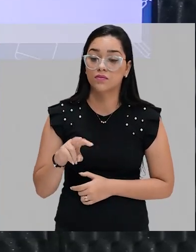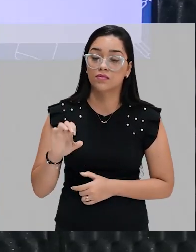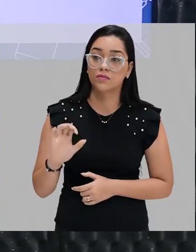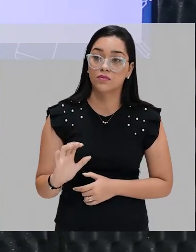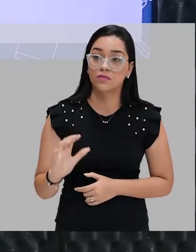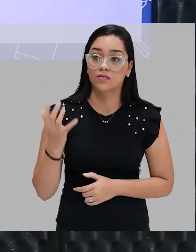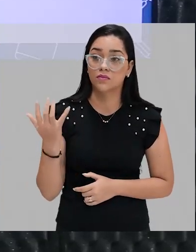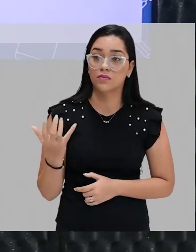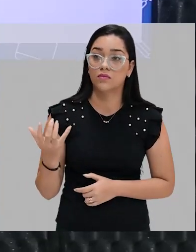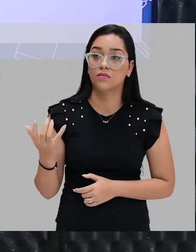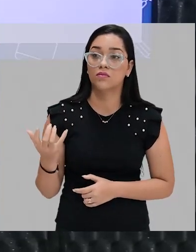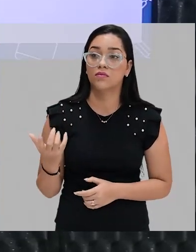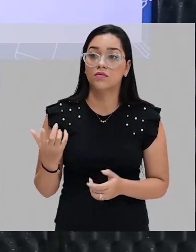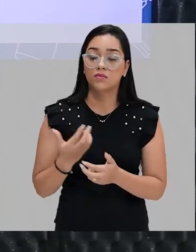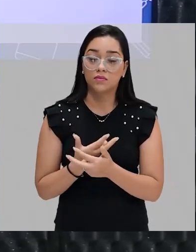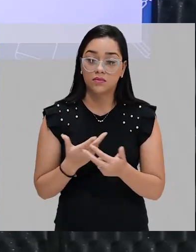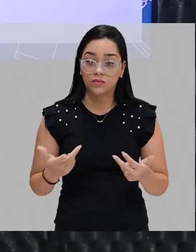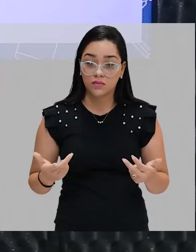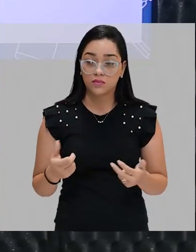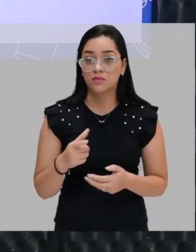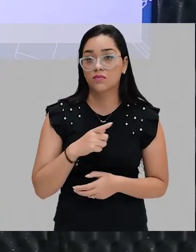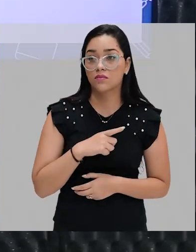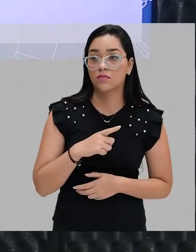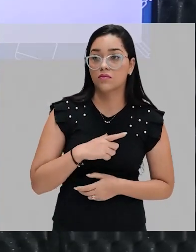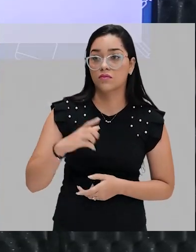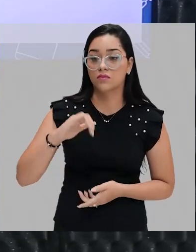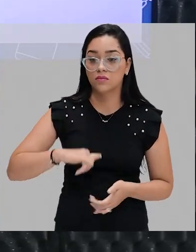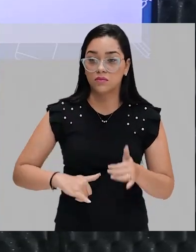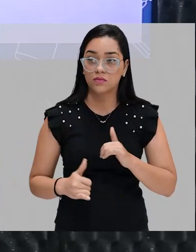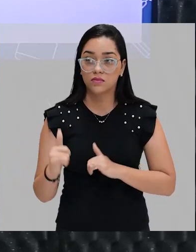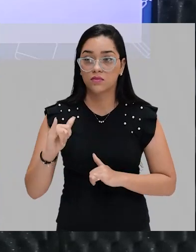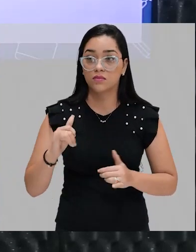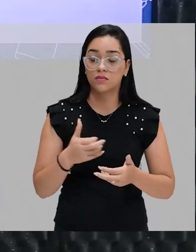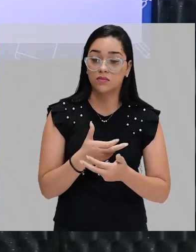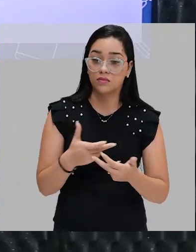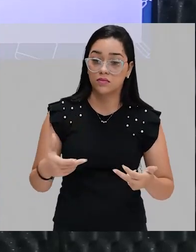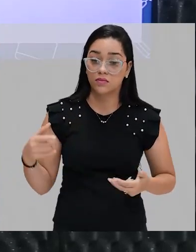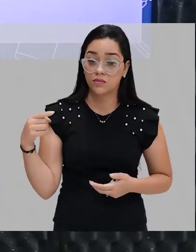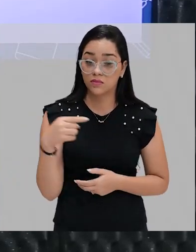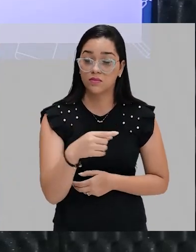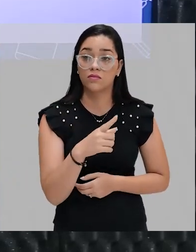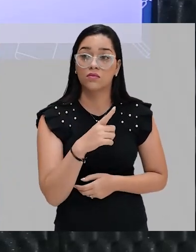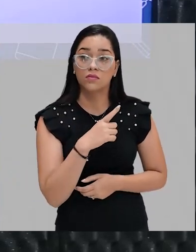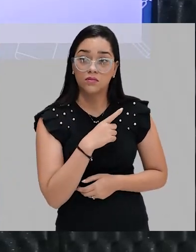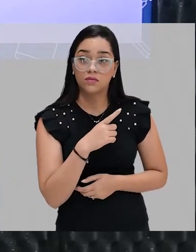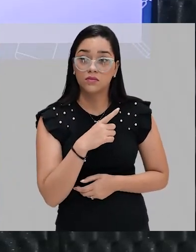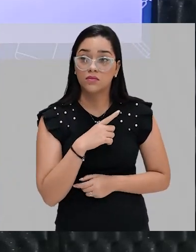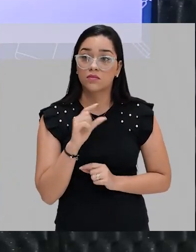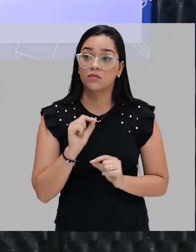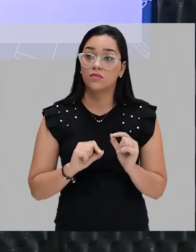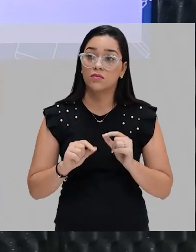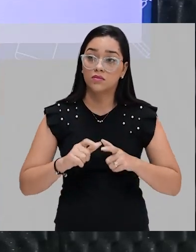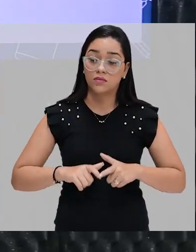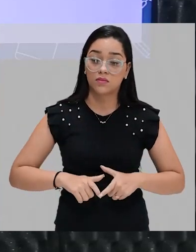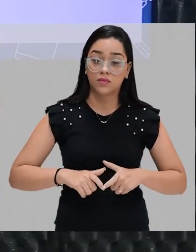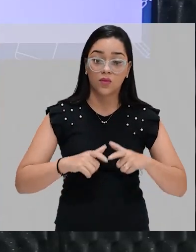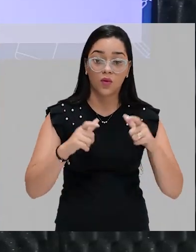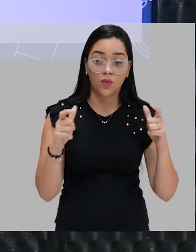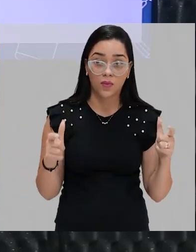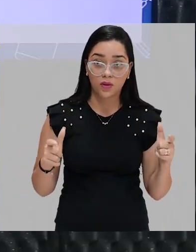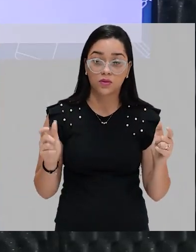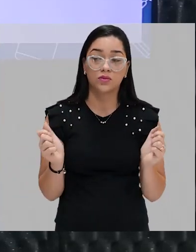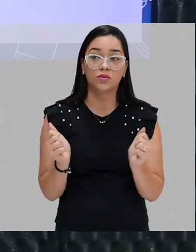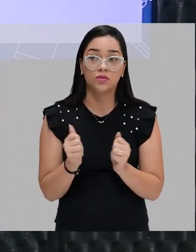acontecer com muitas substâncias químicas. A maioria das substâncias vão ter um aumento da solubilidade com